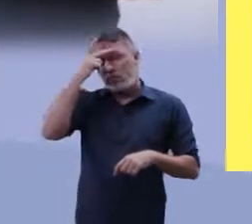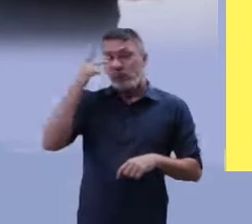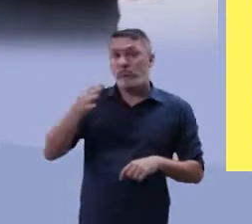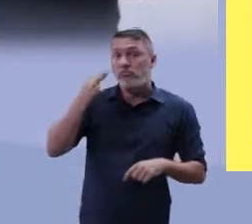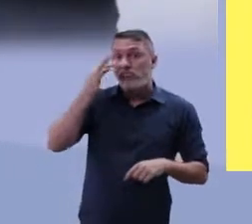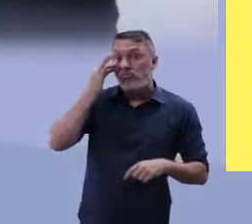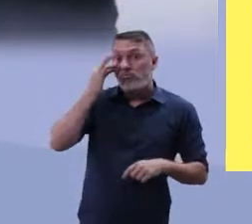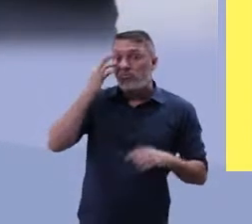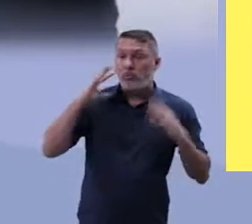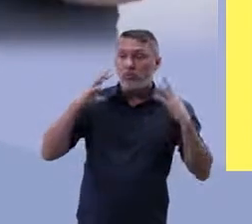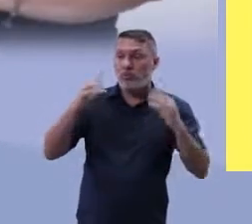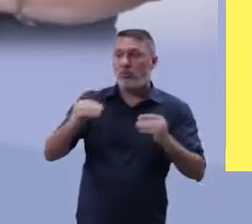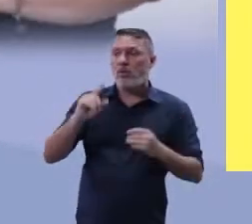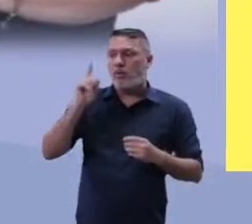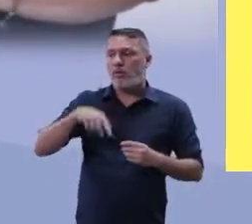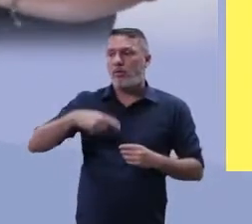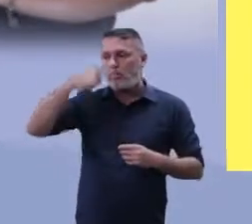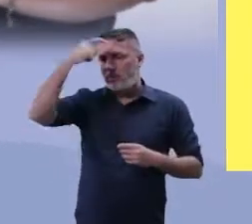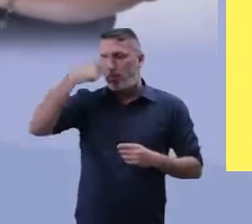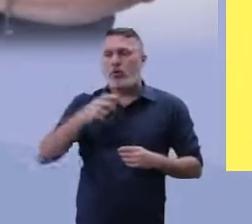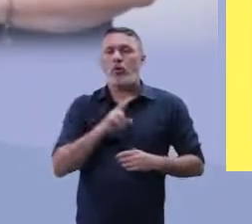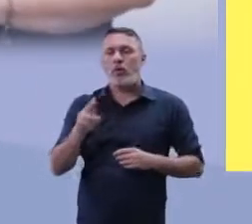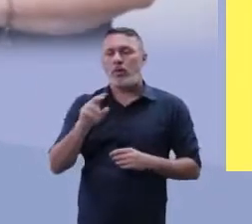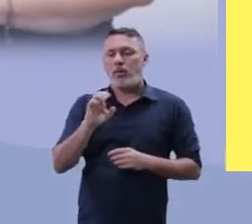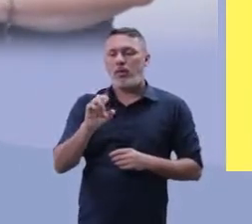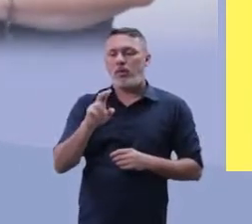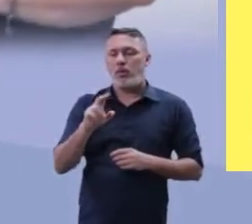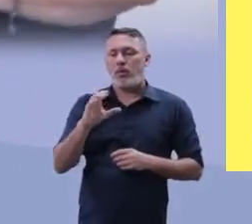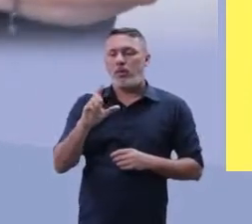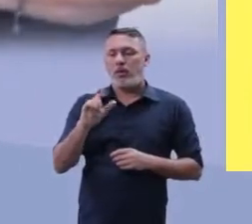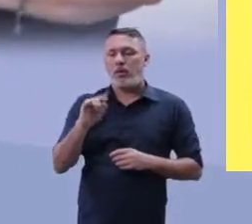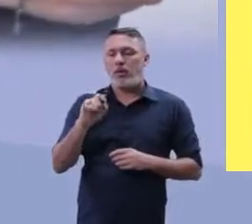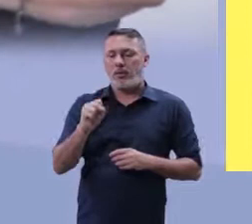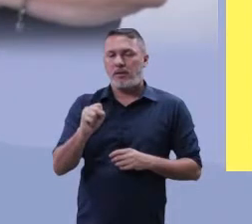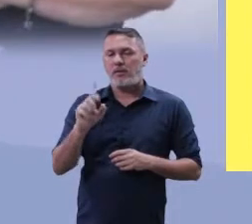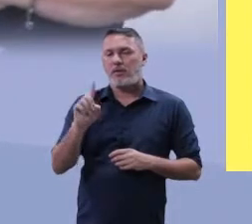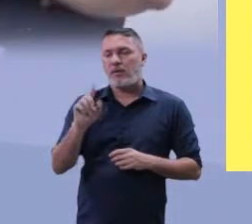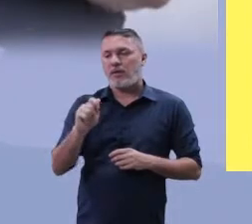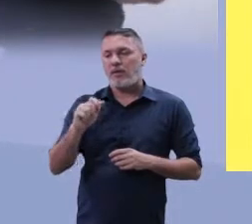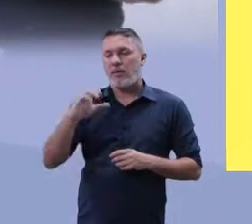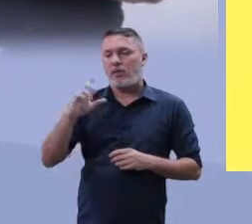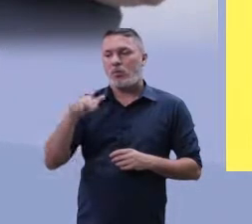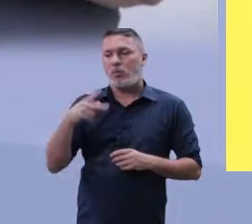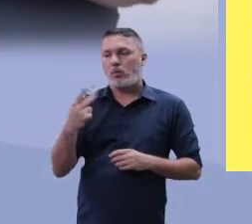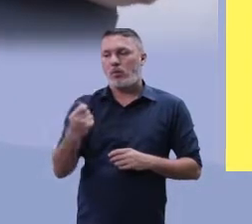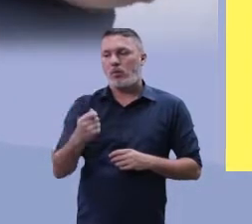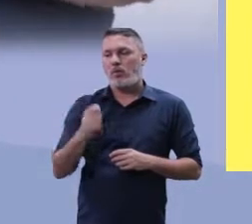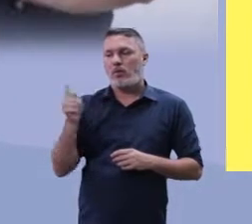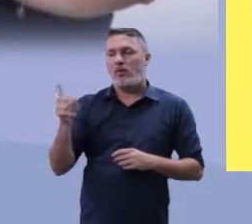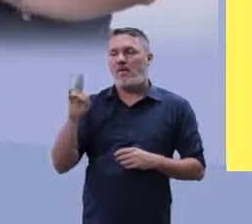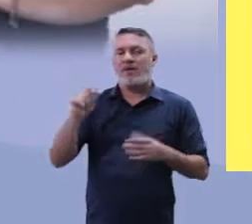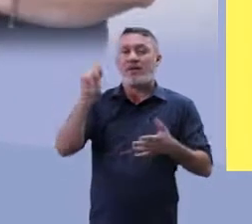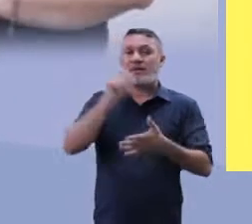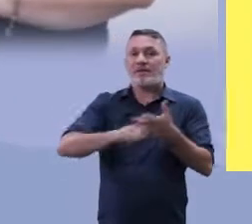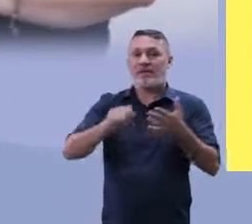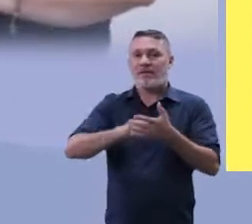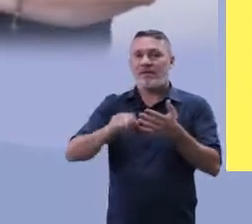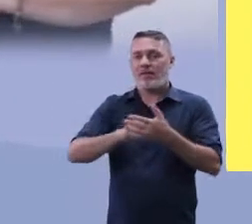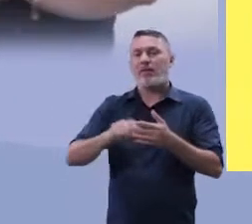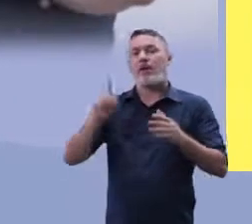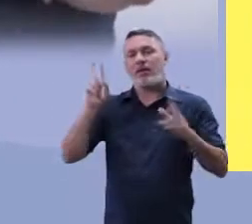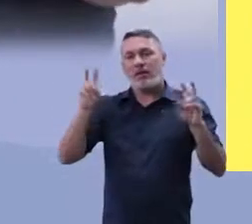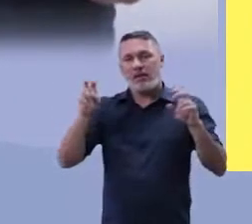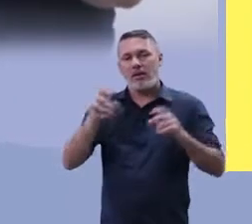um homem muito especial chamado Euclides da Cunha, que vai escrever sua maior obra, chamada Os